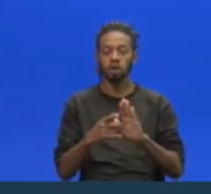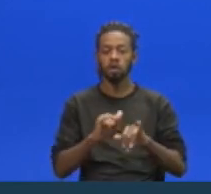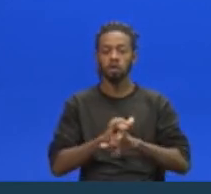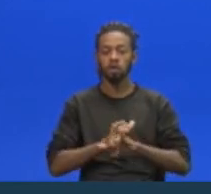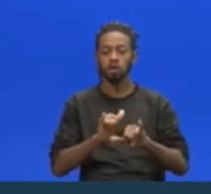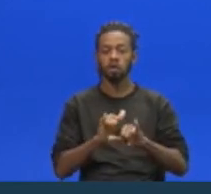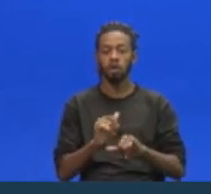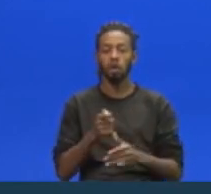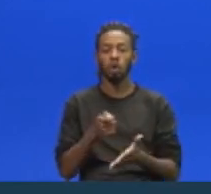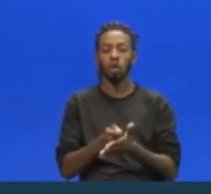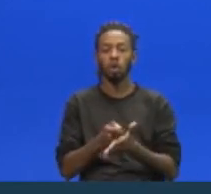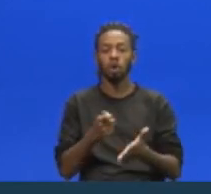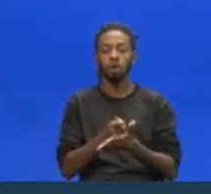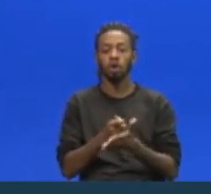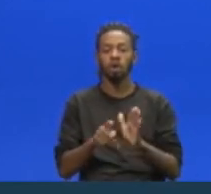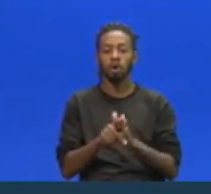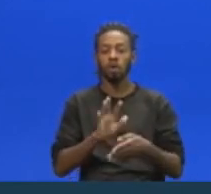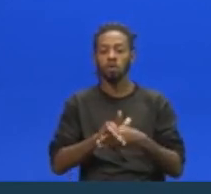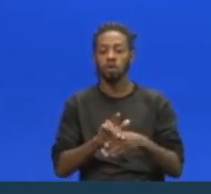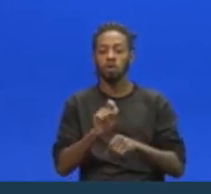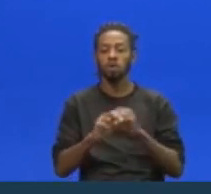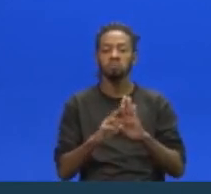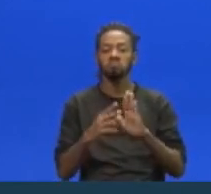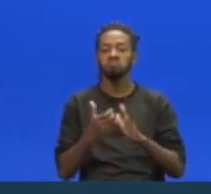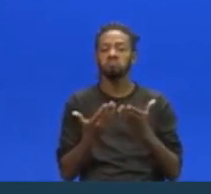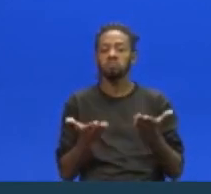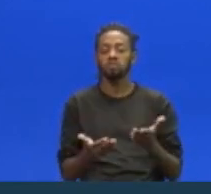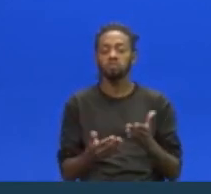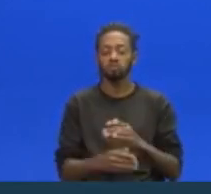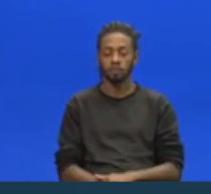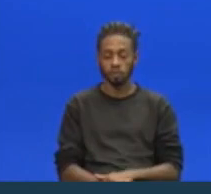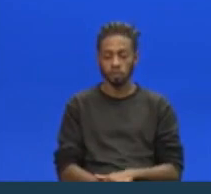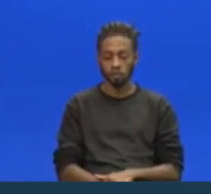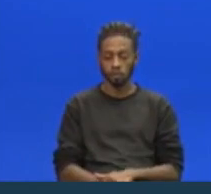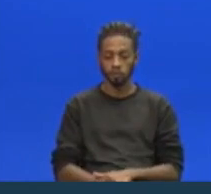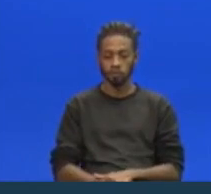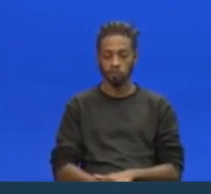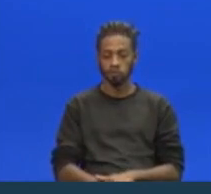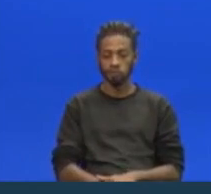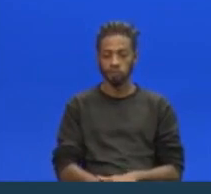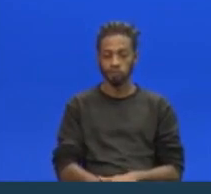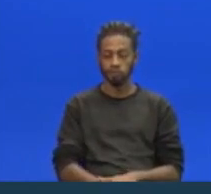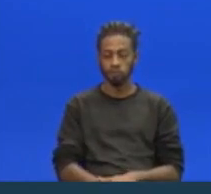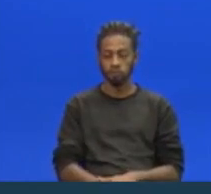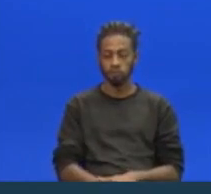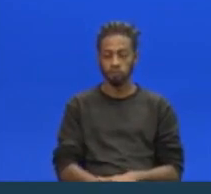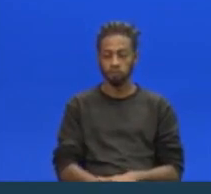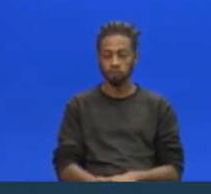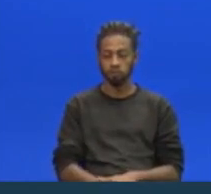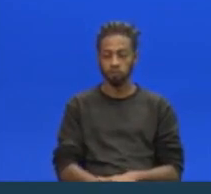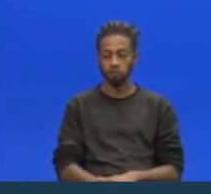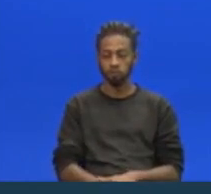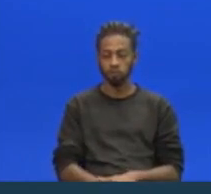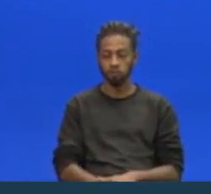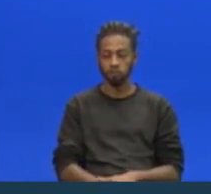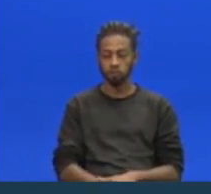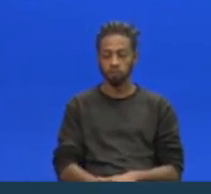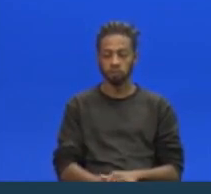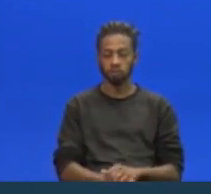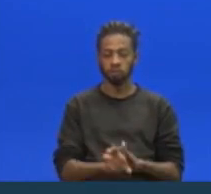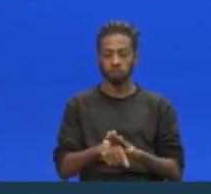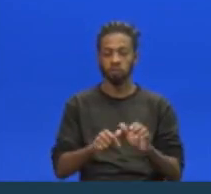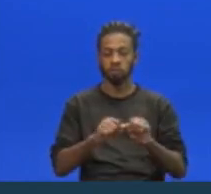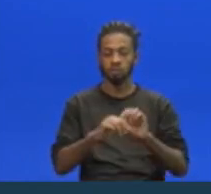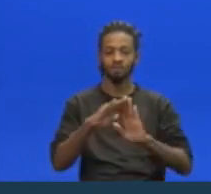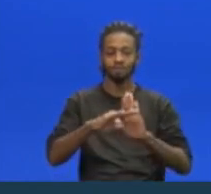notificação obrigatória, né? A notificação compulsória de doenças? Então, a notificação compulsória é uma lista de